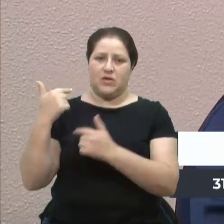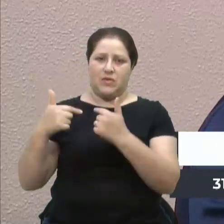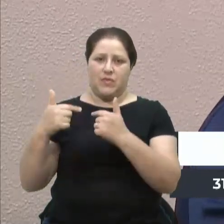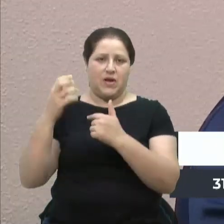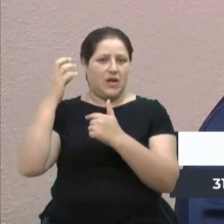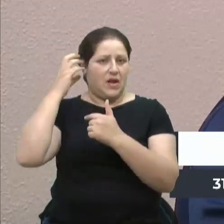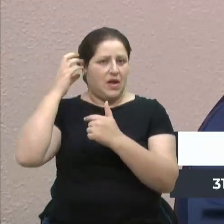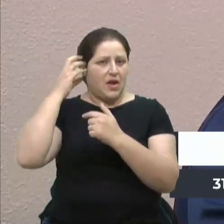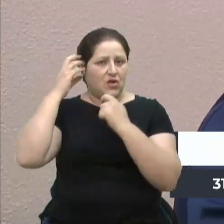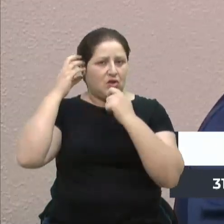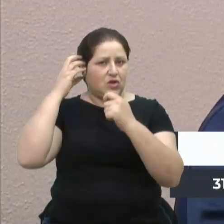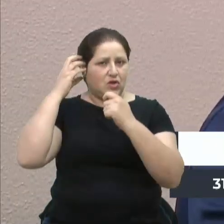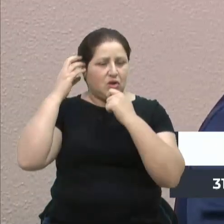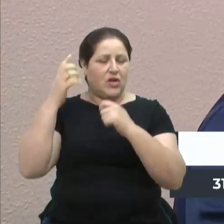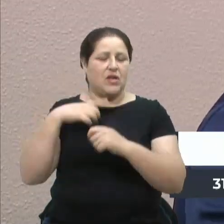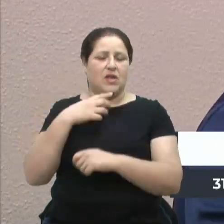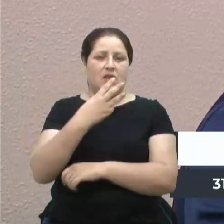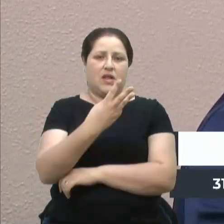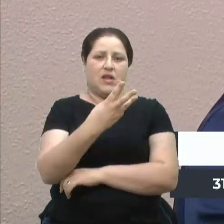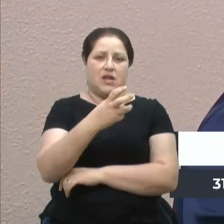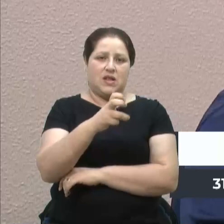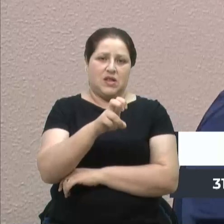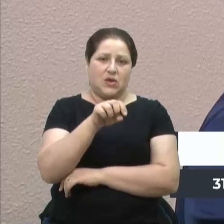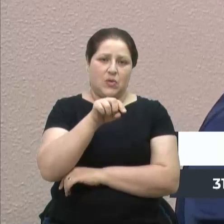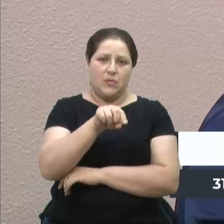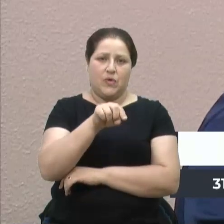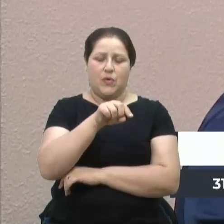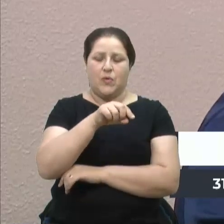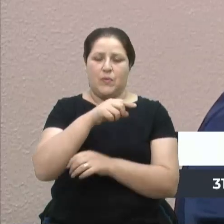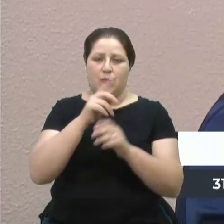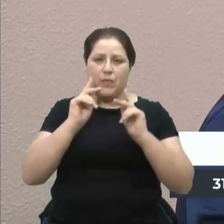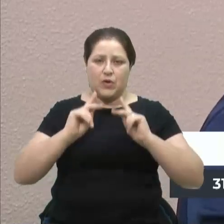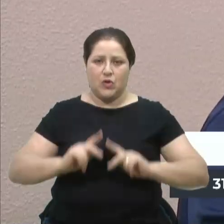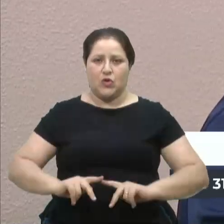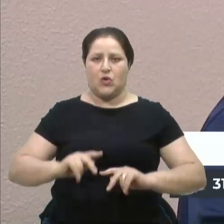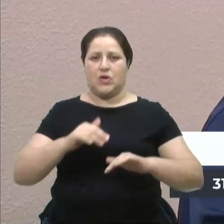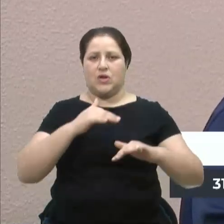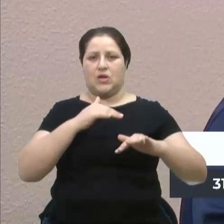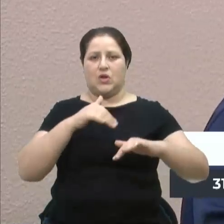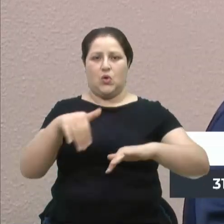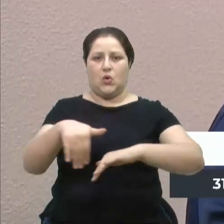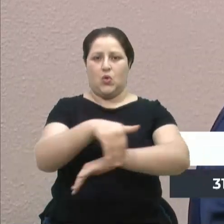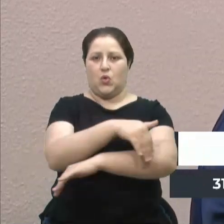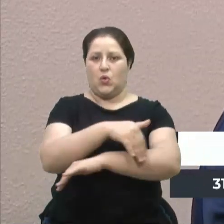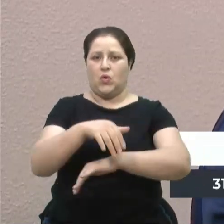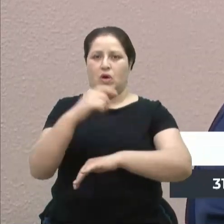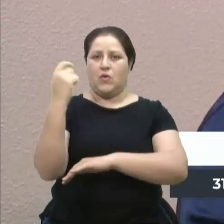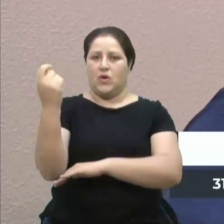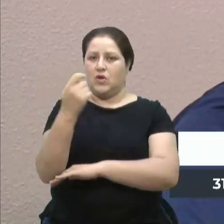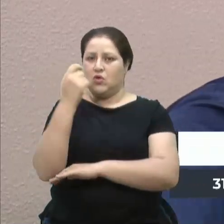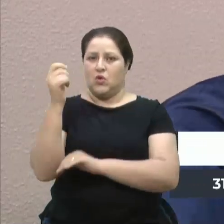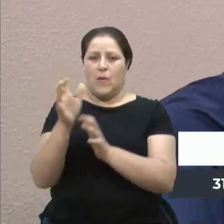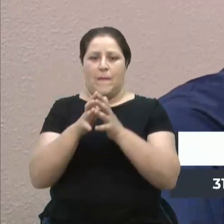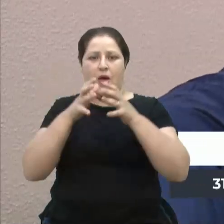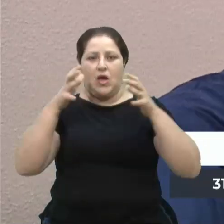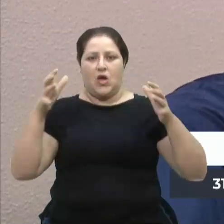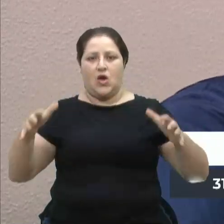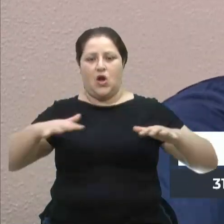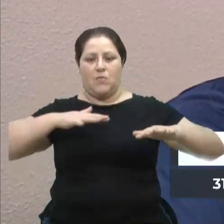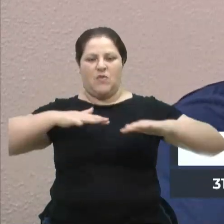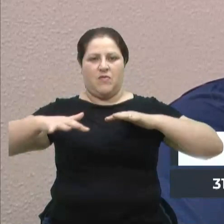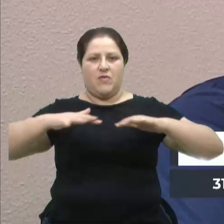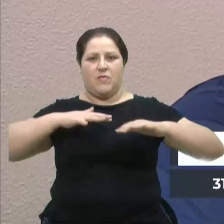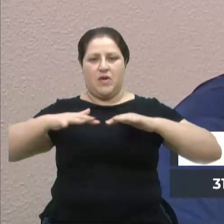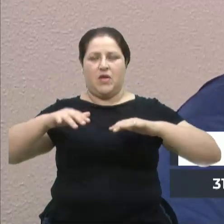radialista, 35.000 pessoas nas ruas da nossa cidade. A maior do estado do Rio Grande do Sul e uma das maiores do